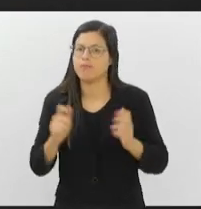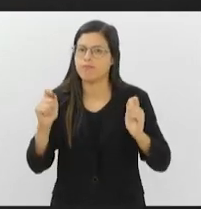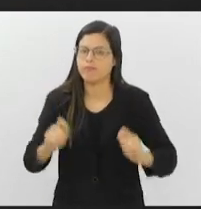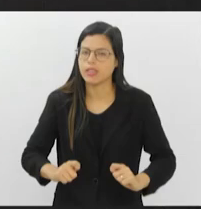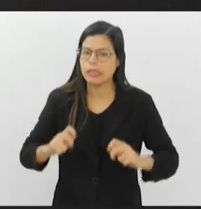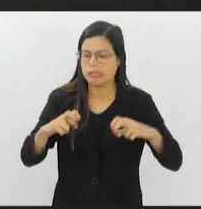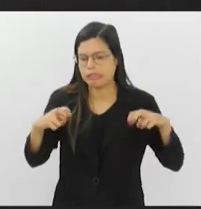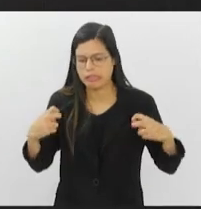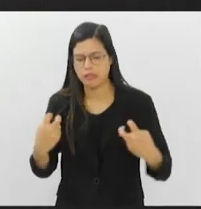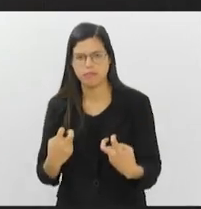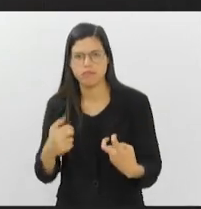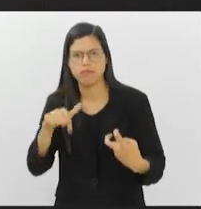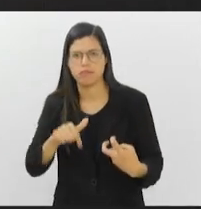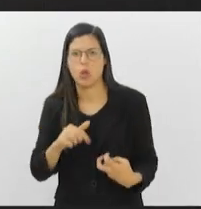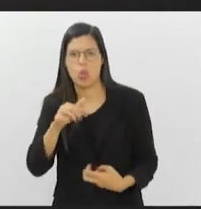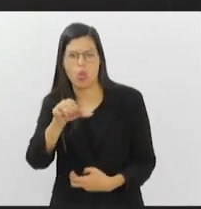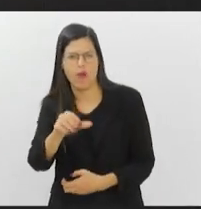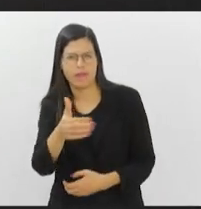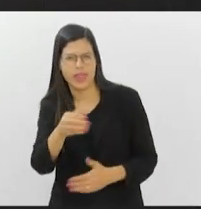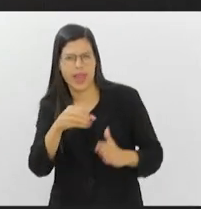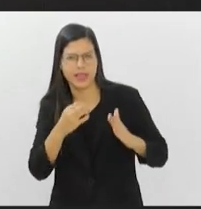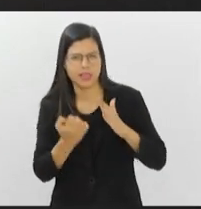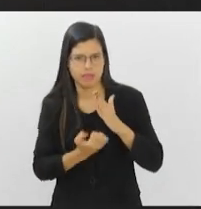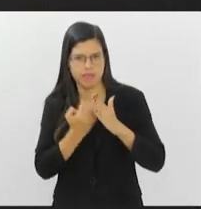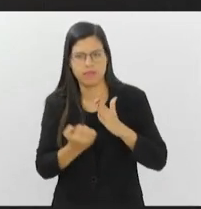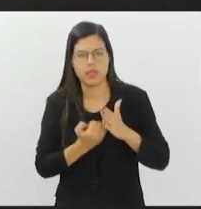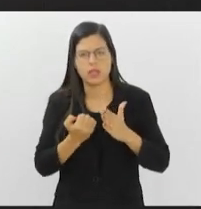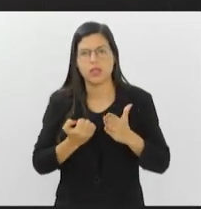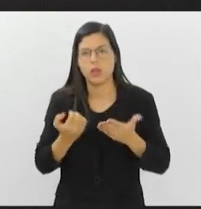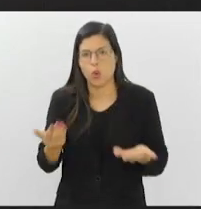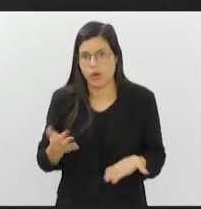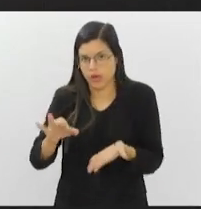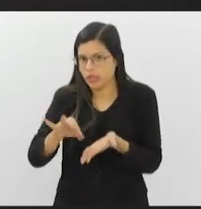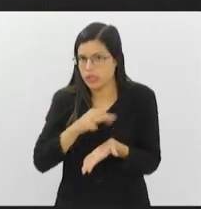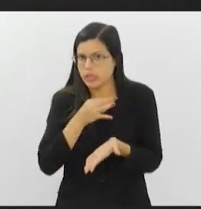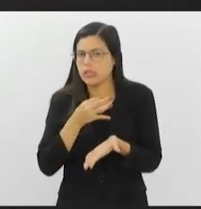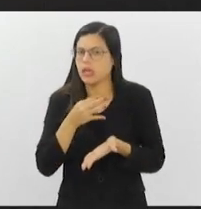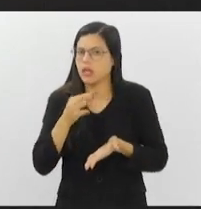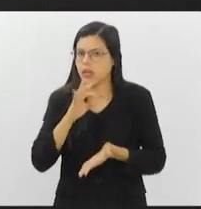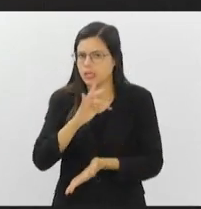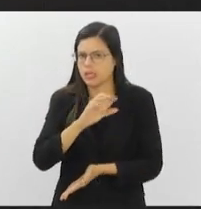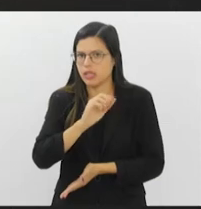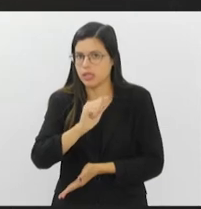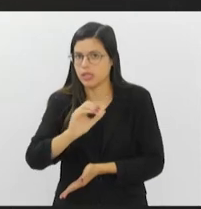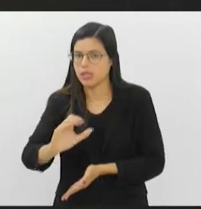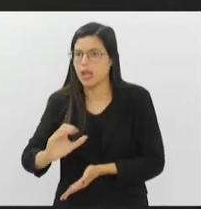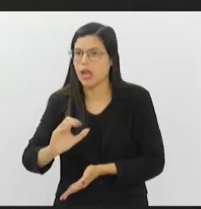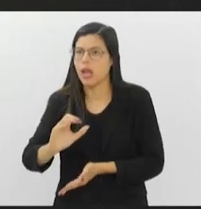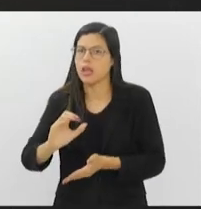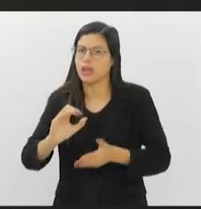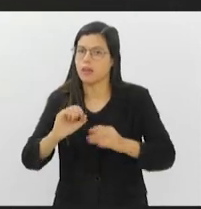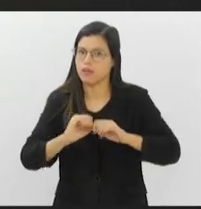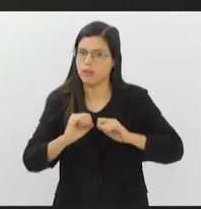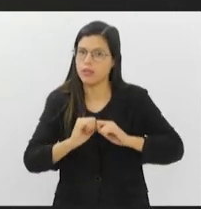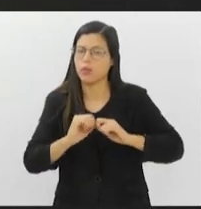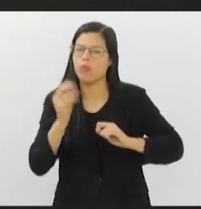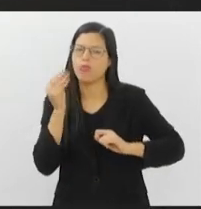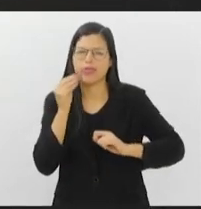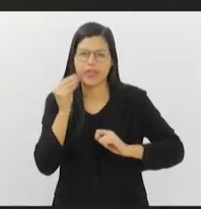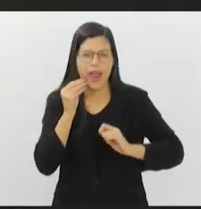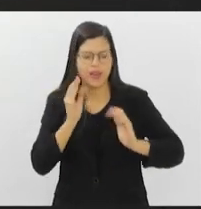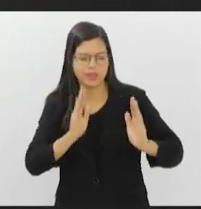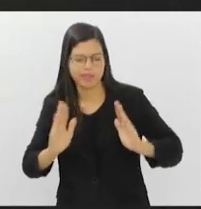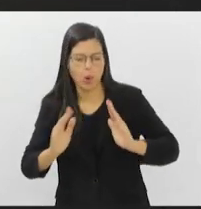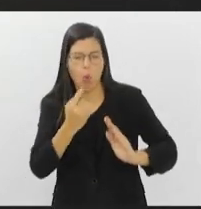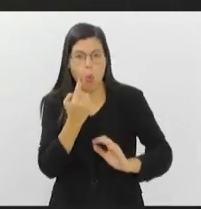empresas que estão assinando hoje esse taque é importante ressaltar que esse taque é um taque provisório que vai ser feito uma espécie de um período de teste durante um